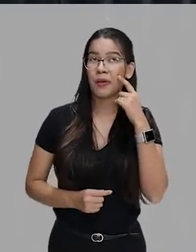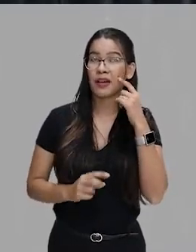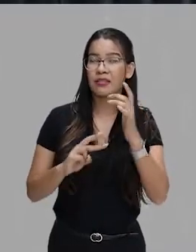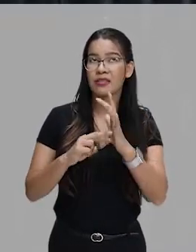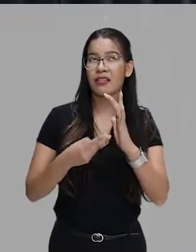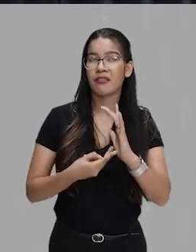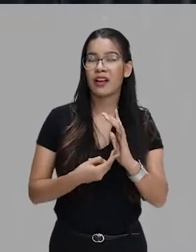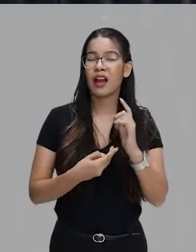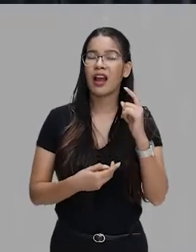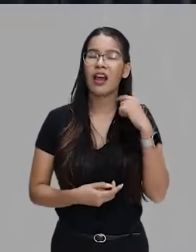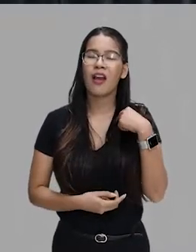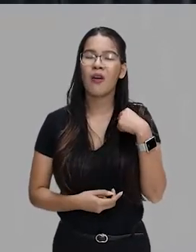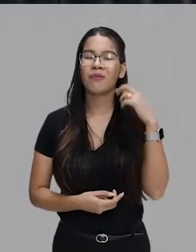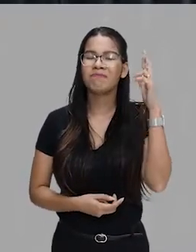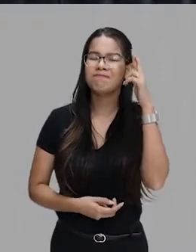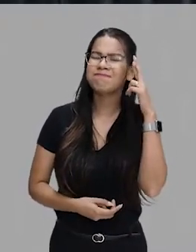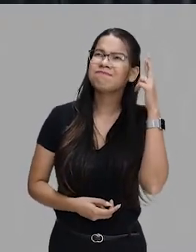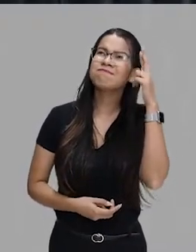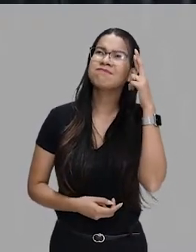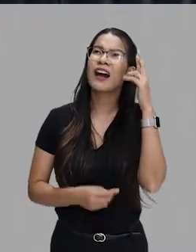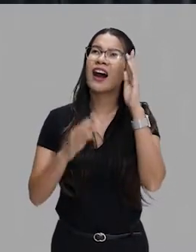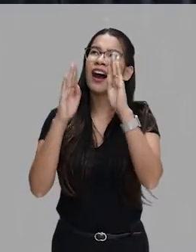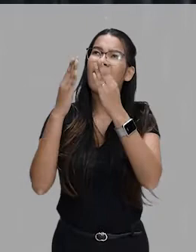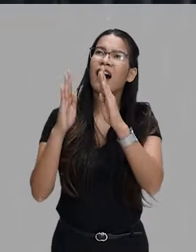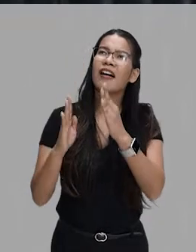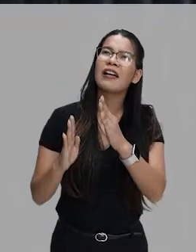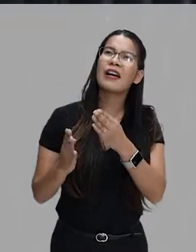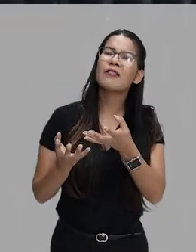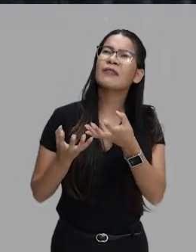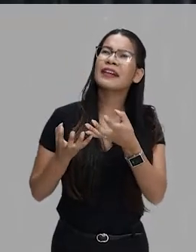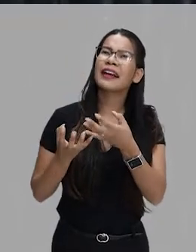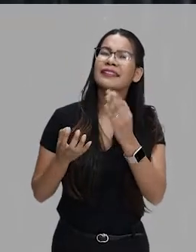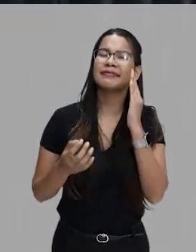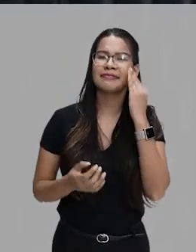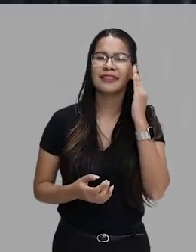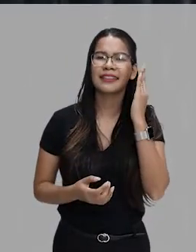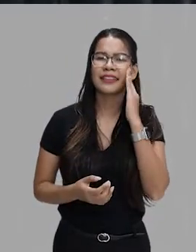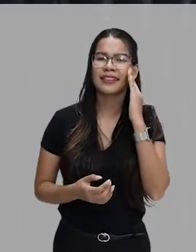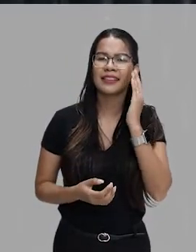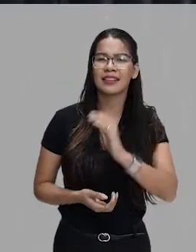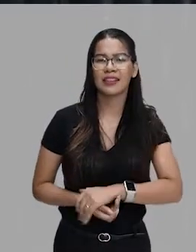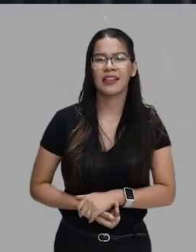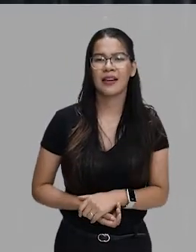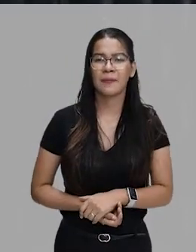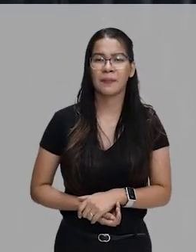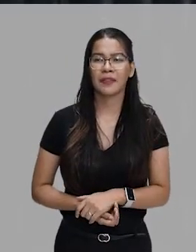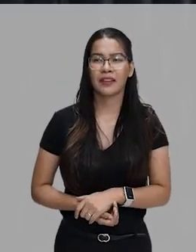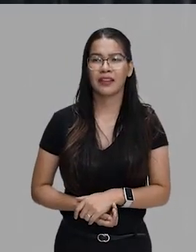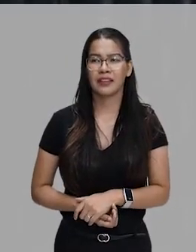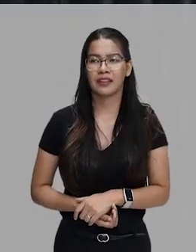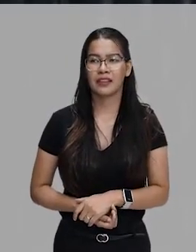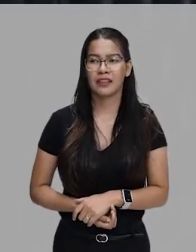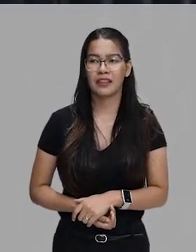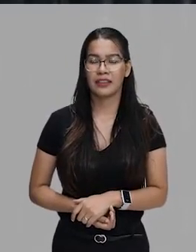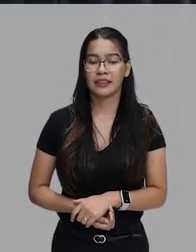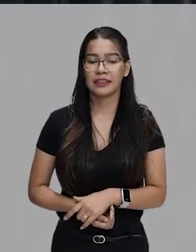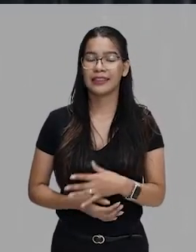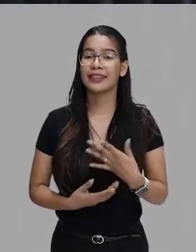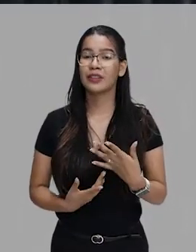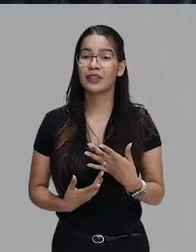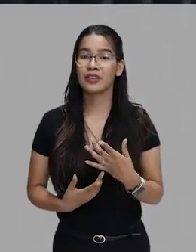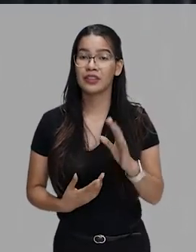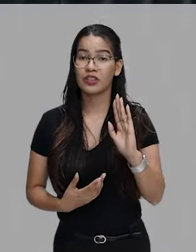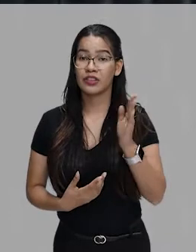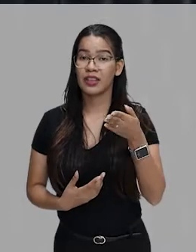busco entender as coisas. Tem um sentido diferente. Eu estava pensando em você. E aí,